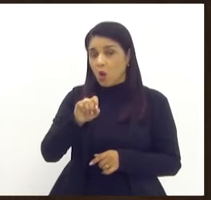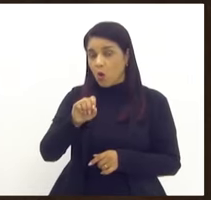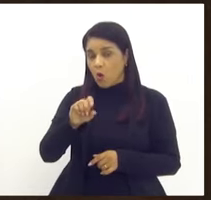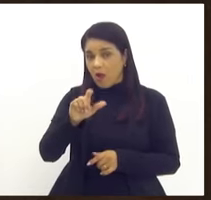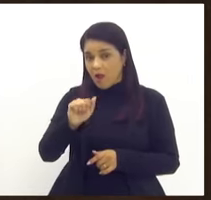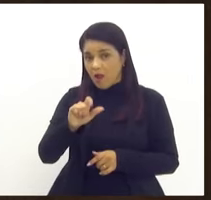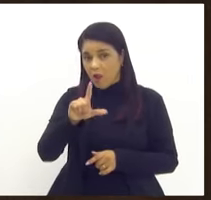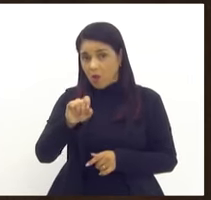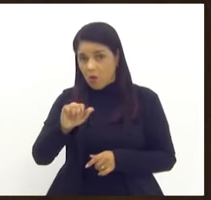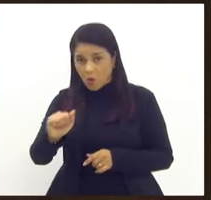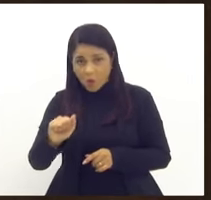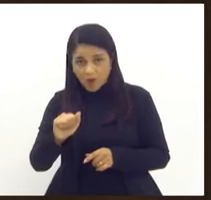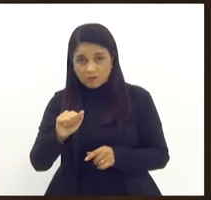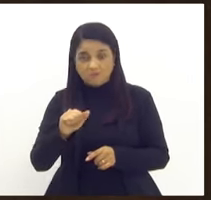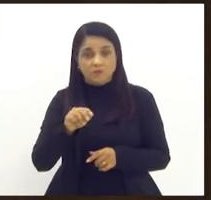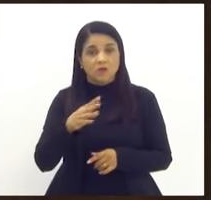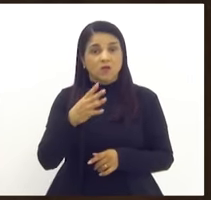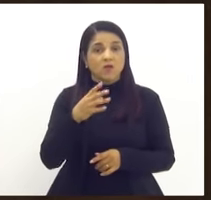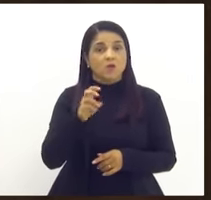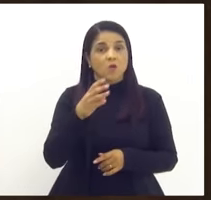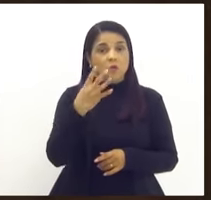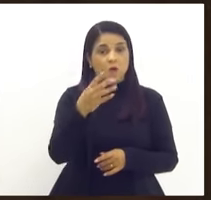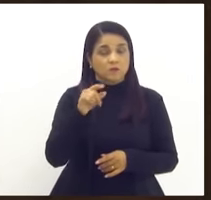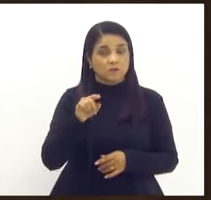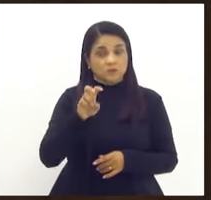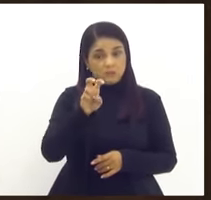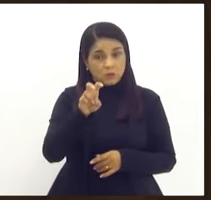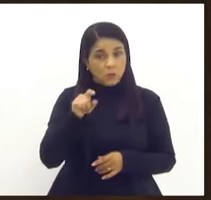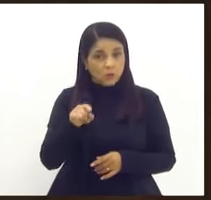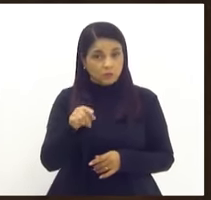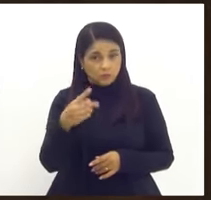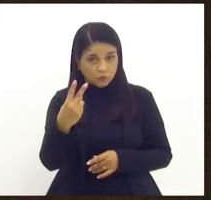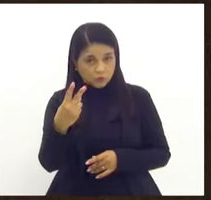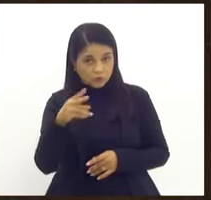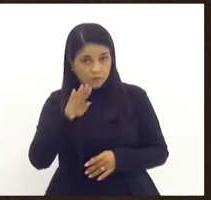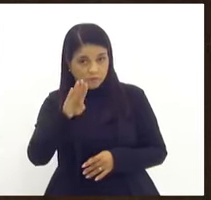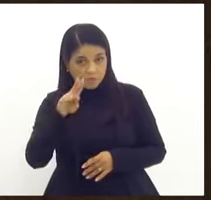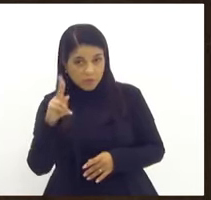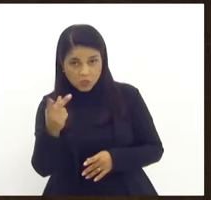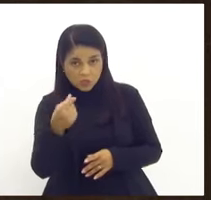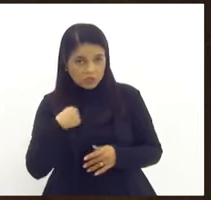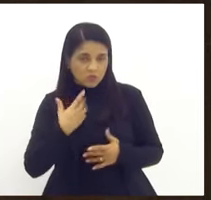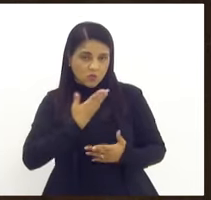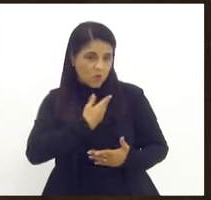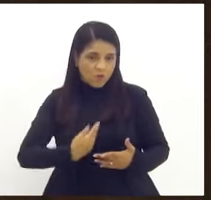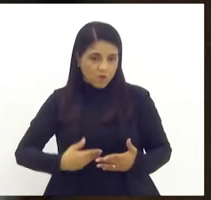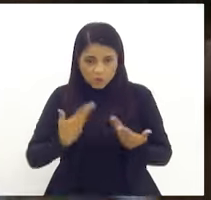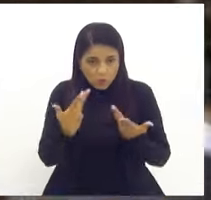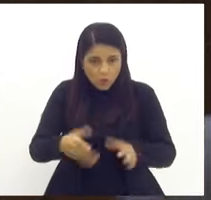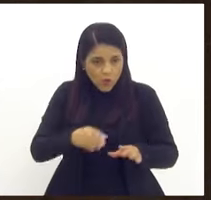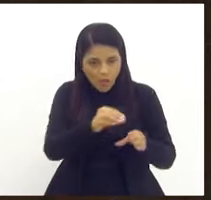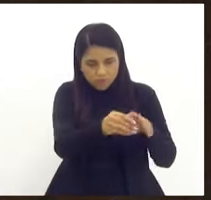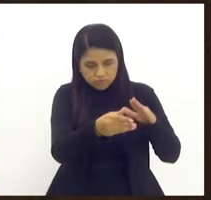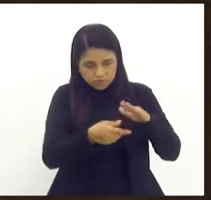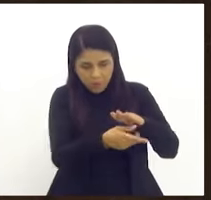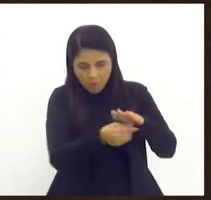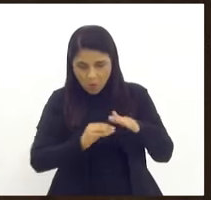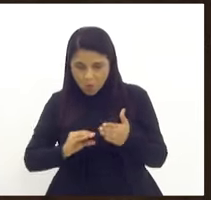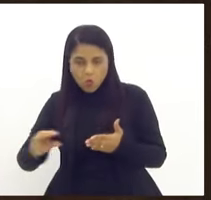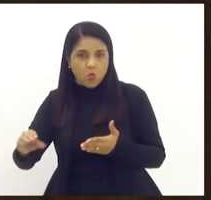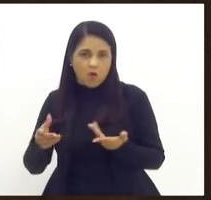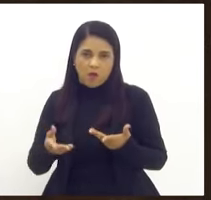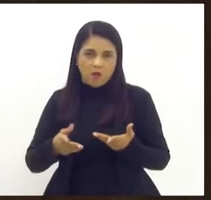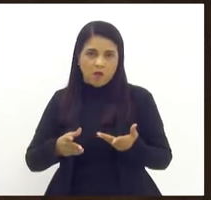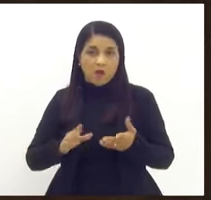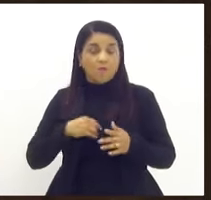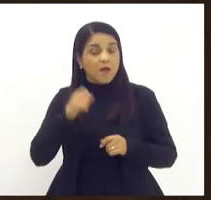não faz porque quer Nenhum de Nós vai ficar confortável aqui em desvincular esses recurso mas eu quero lembrar para todos os